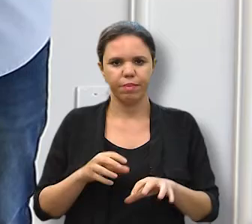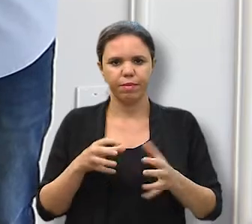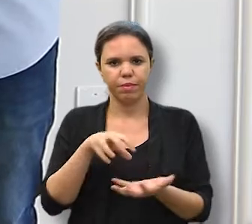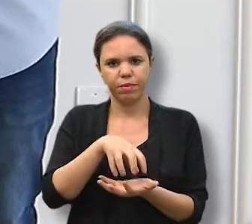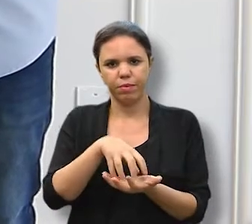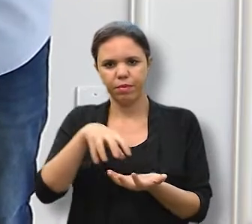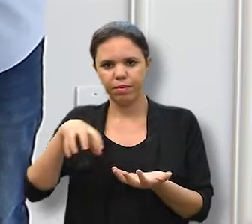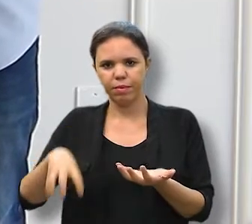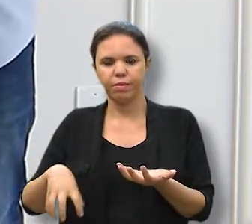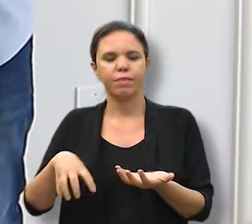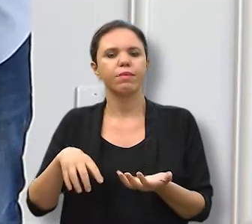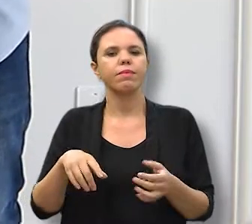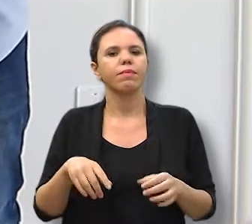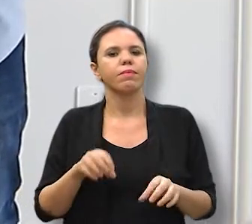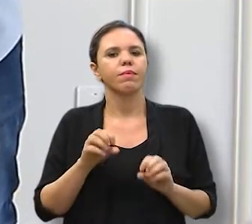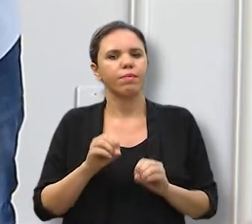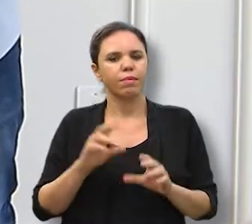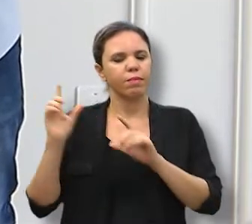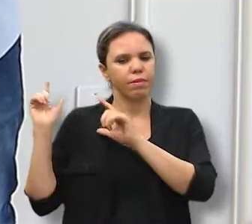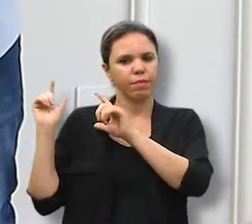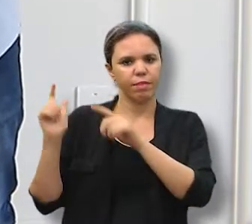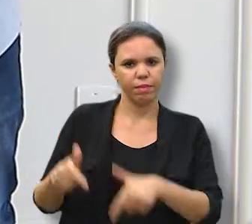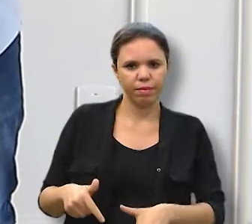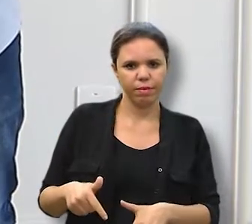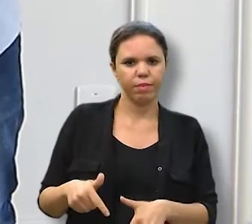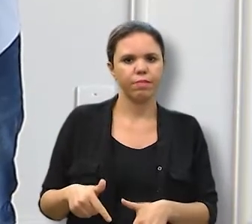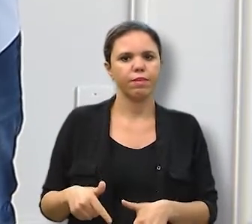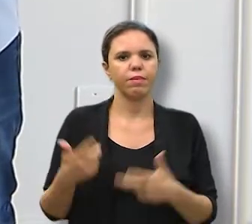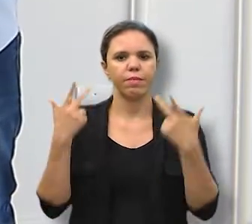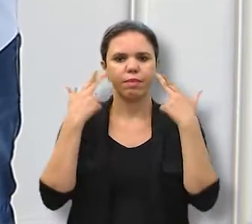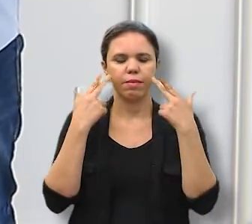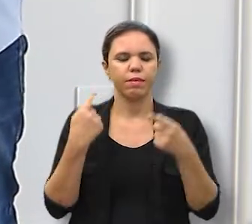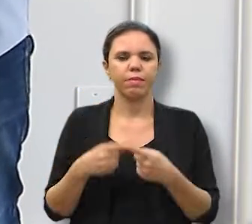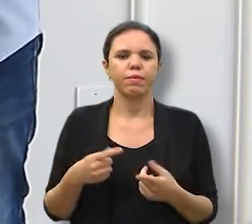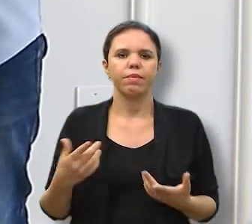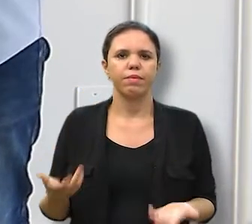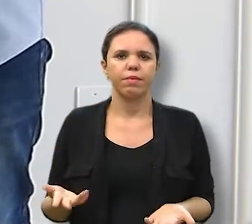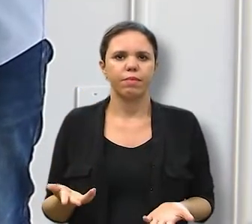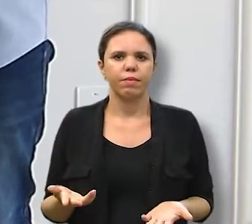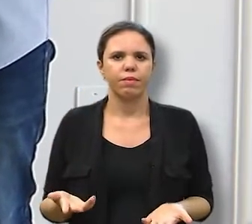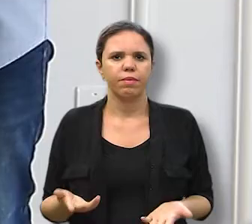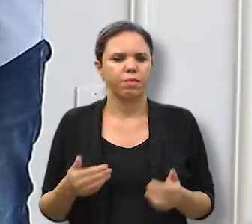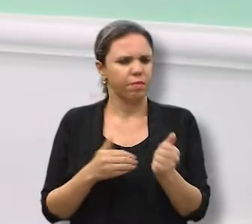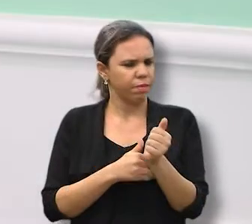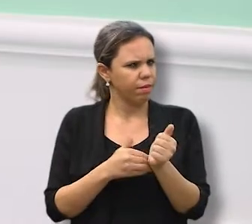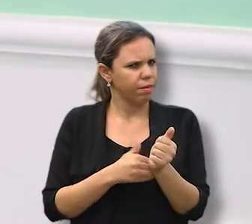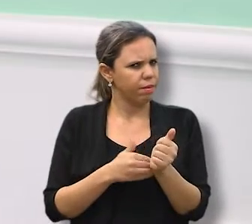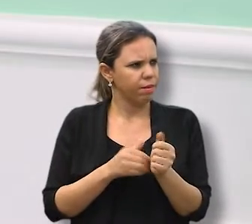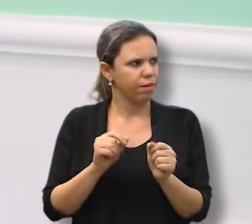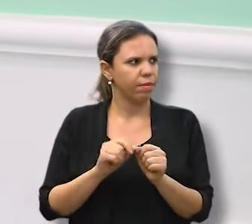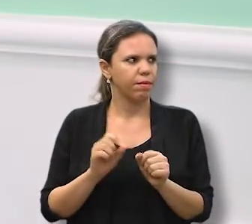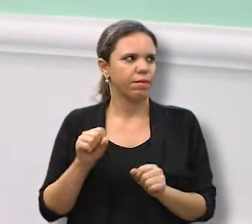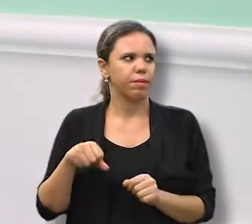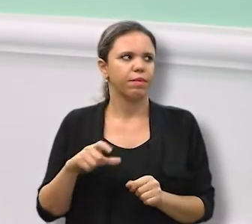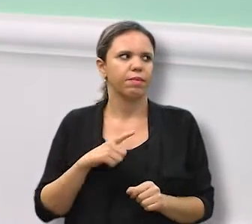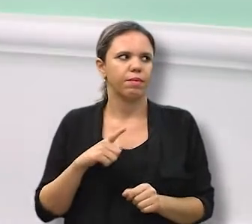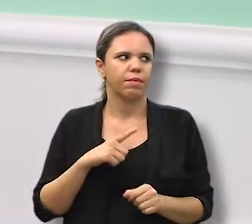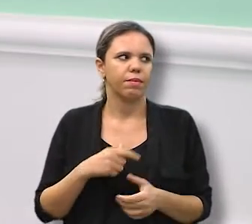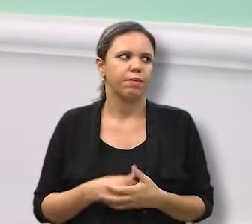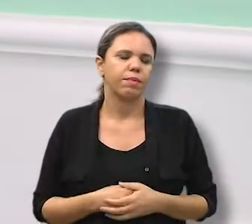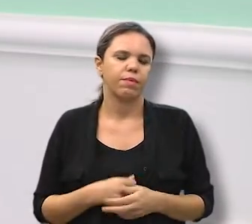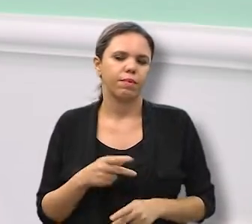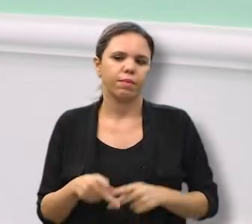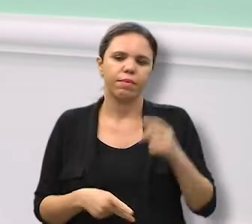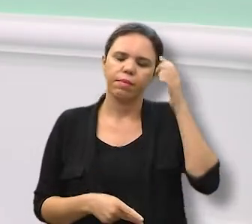vai ensinar pra gente aqui o tradicional, o clássico, porque tem segredo, não tem, Rogério? Muito segredo, né? O